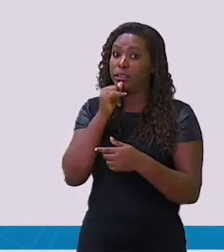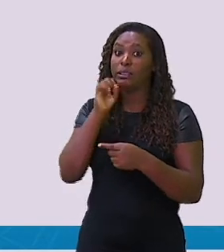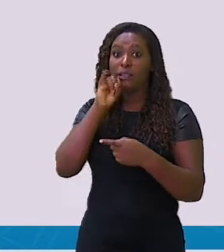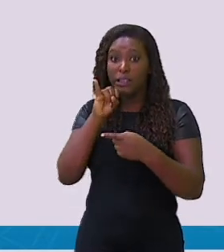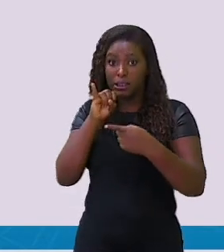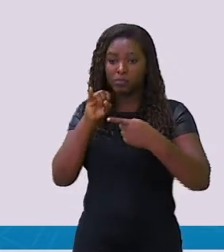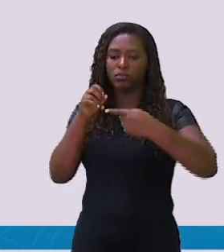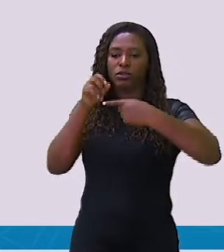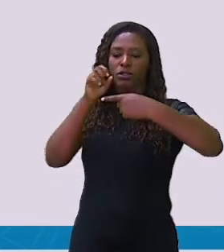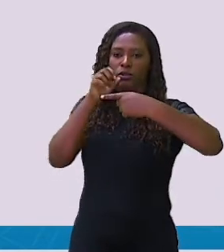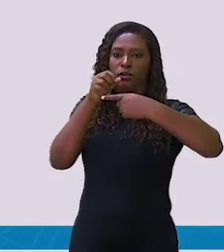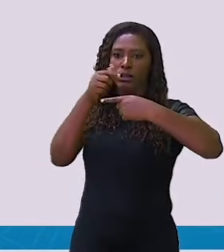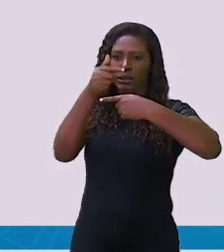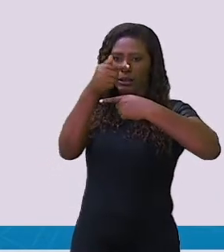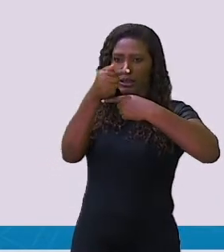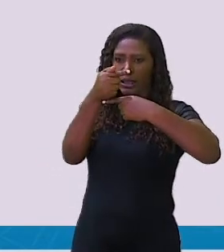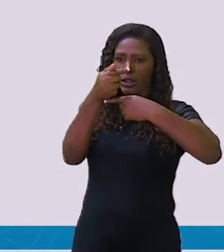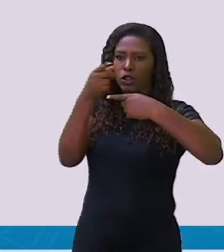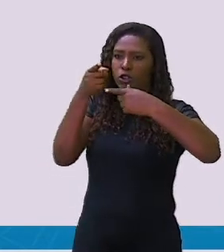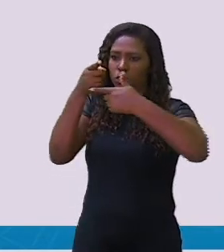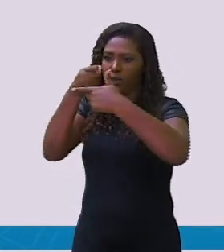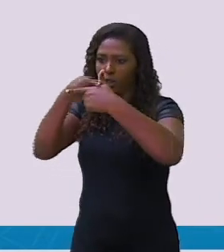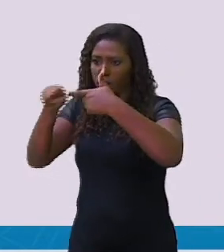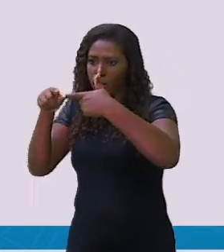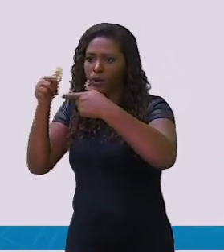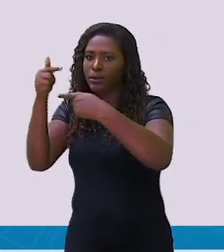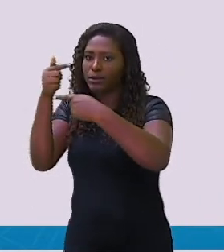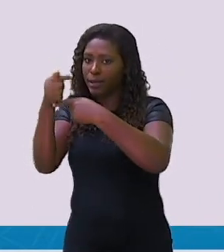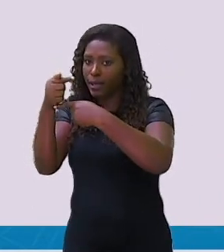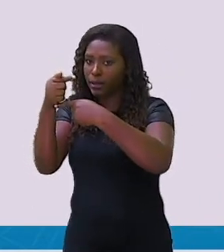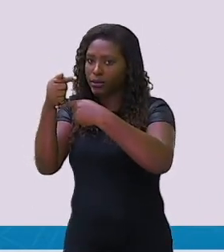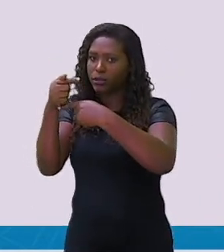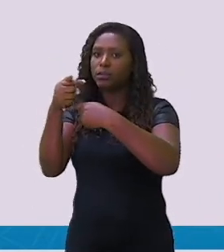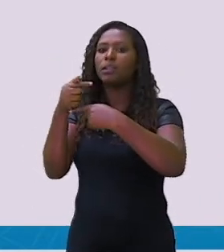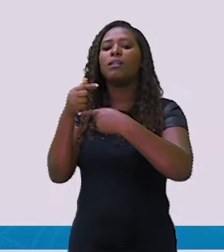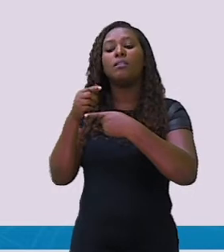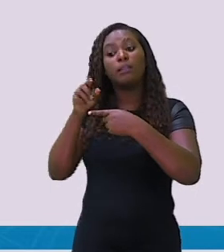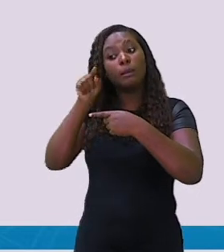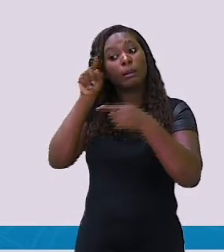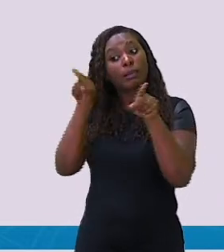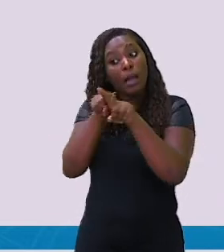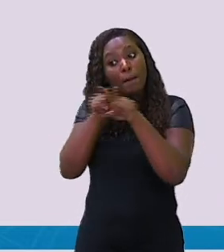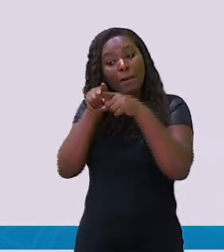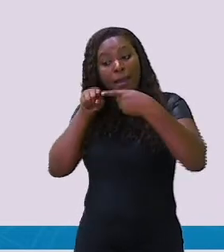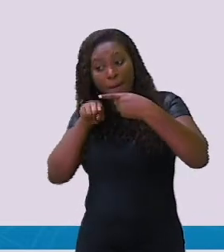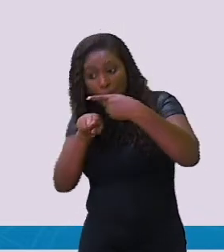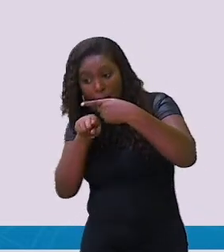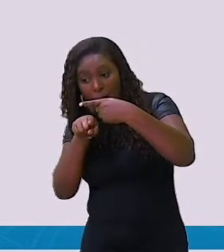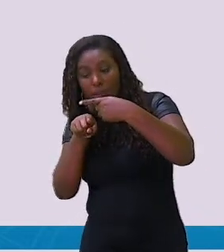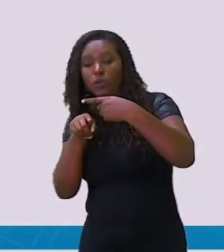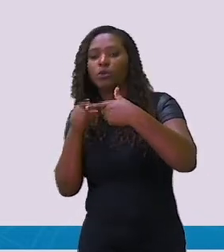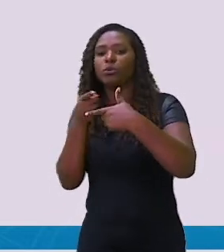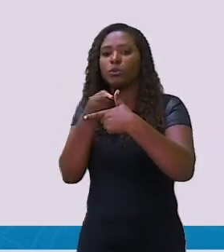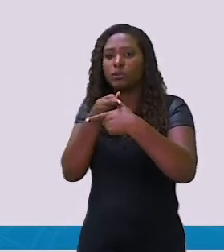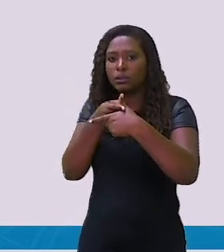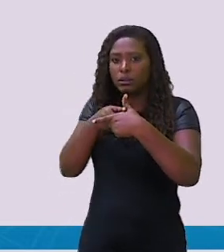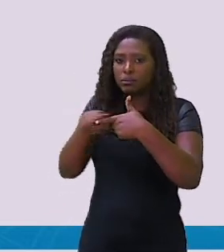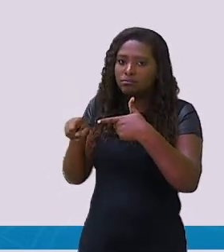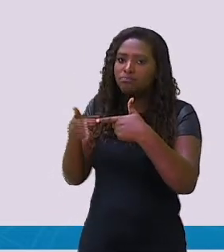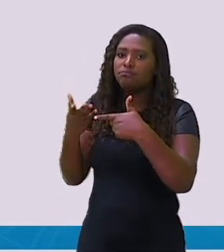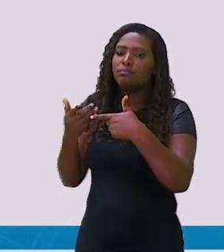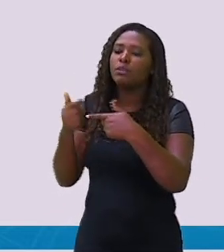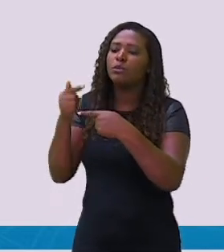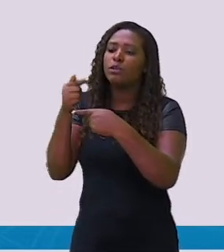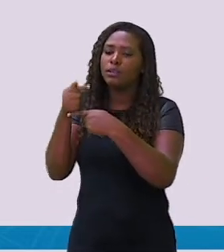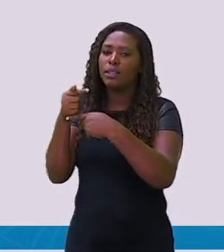sete eu tenho que dividir o denominador por 7 e 7 / 7 que é igual a 1 e da mesma forma